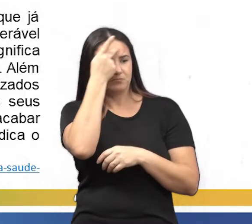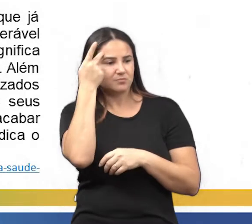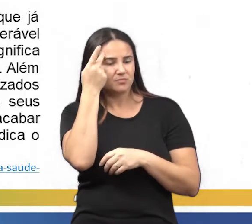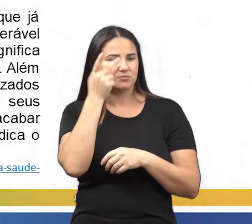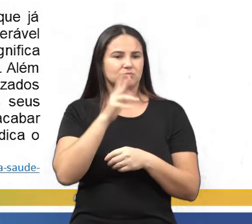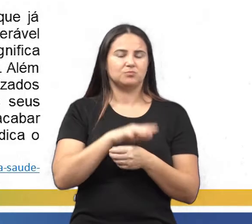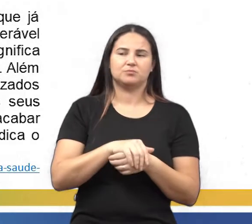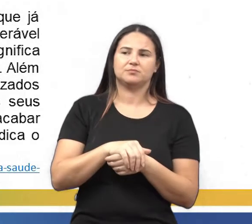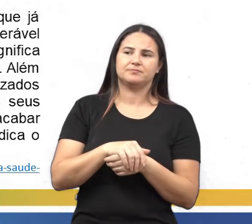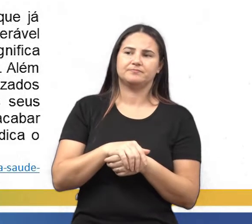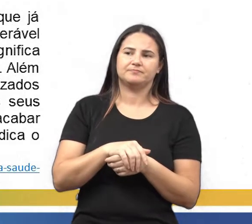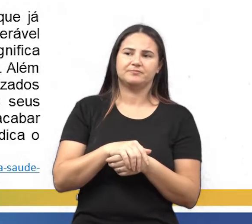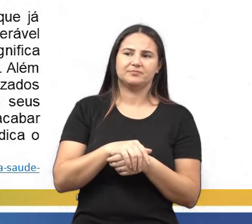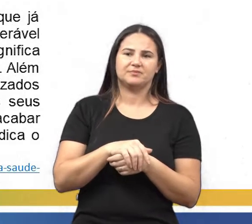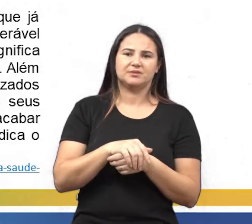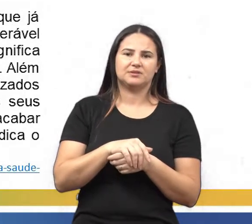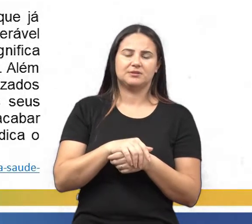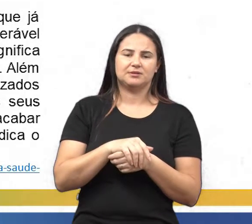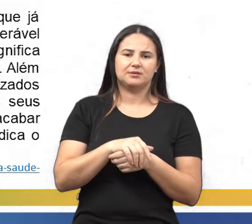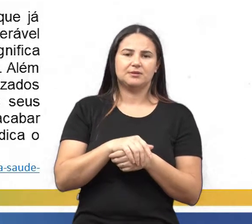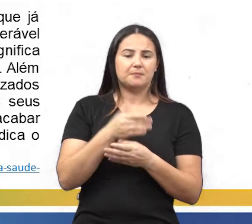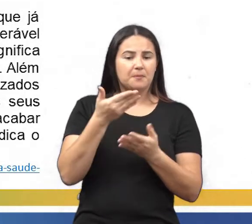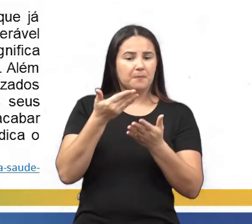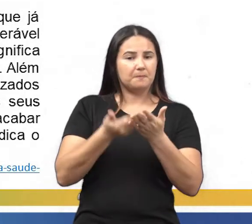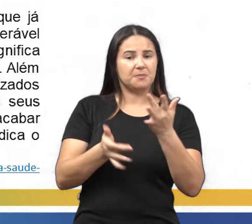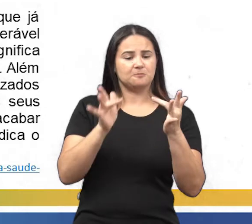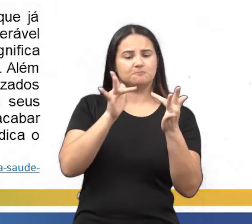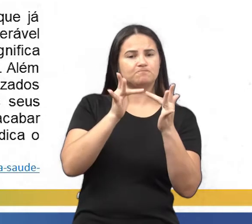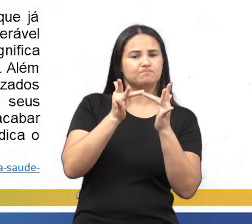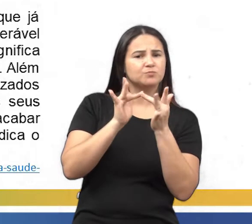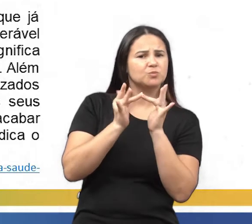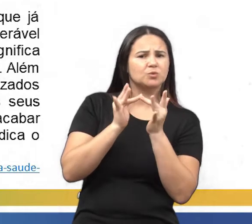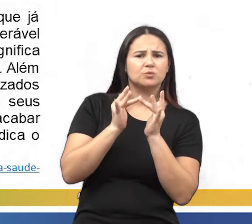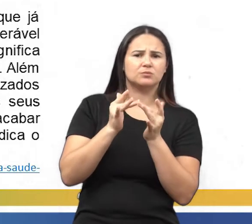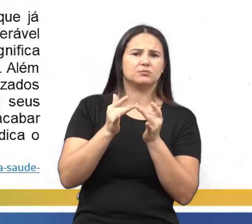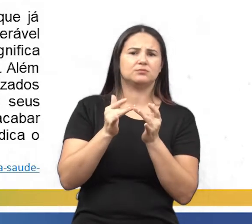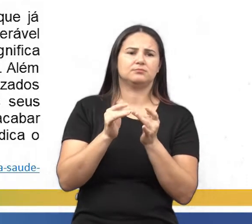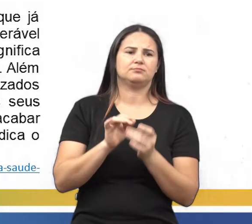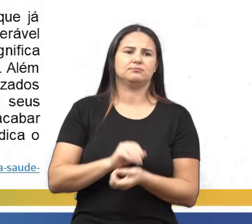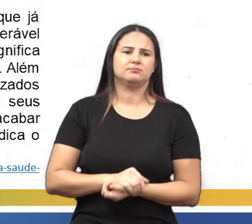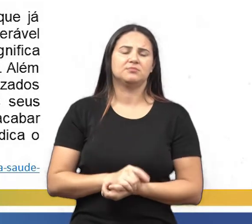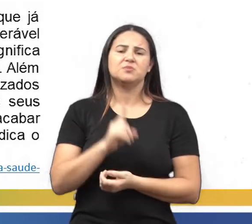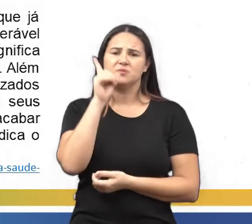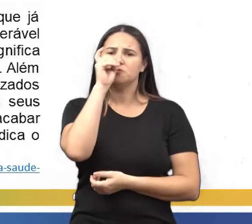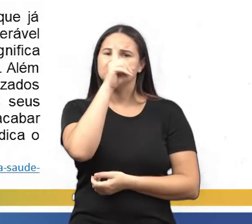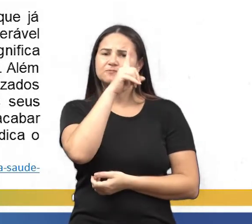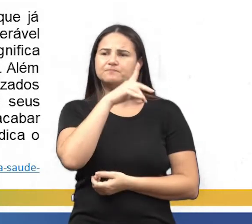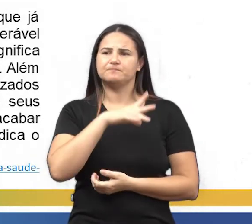acabar ocasionando a perda do vínculo com essas pessoas, o que também prejudica o tratamento.